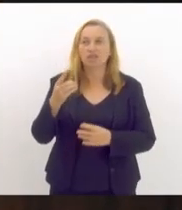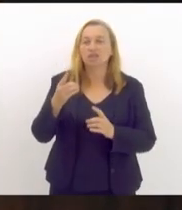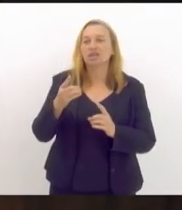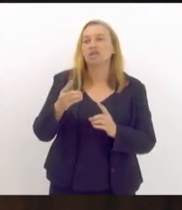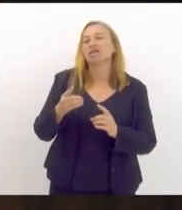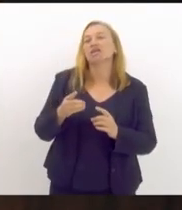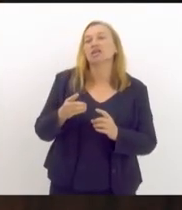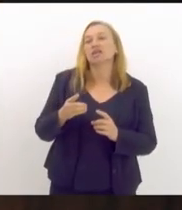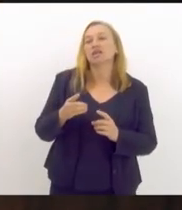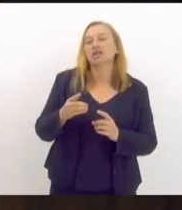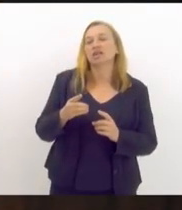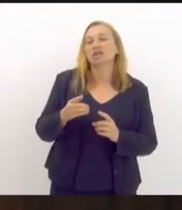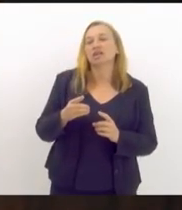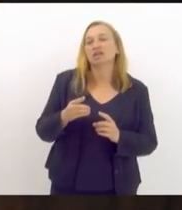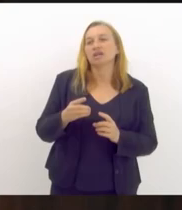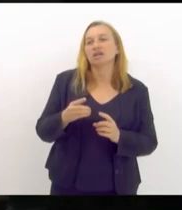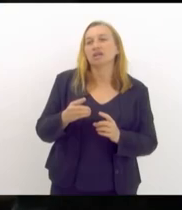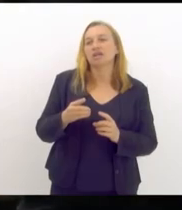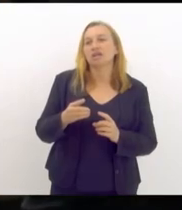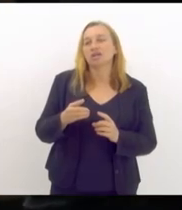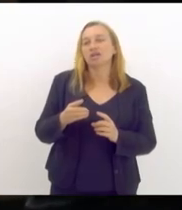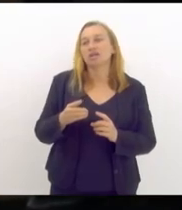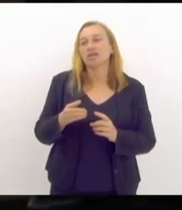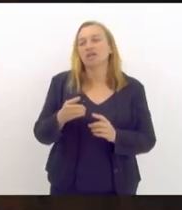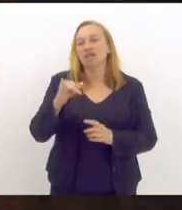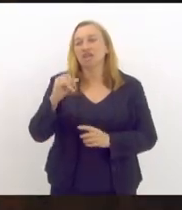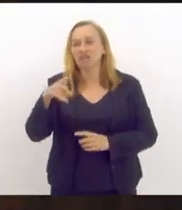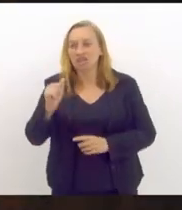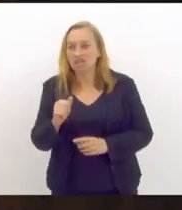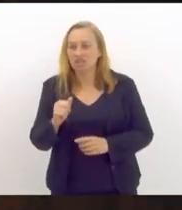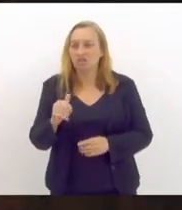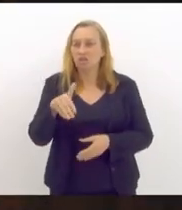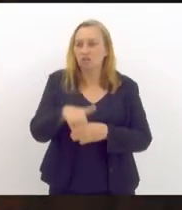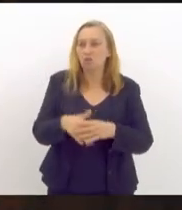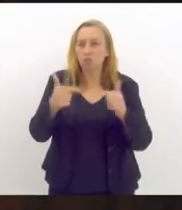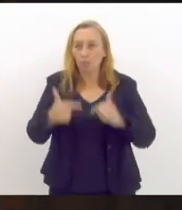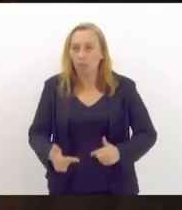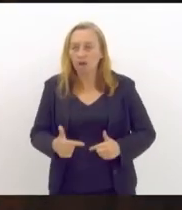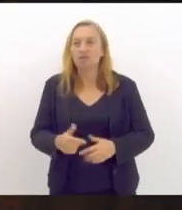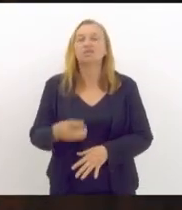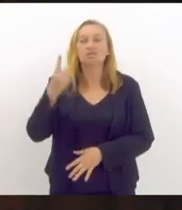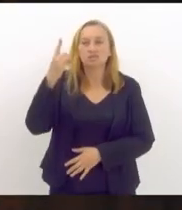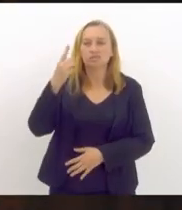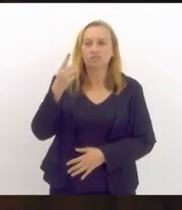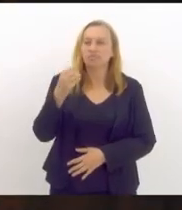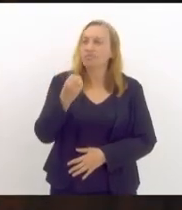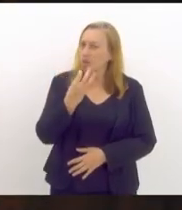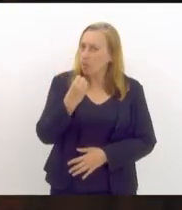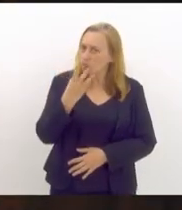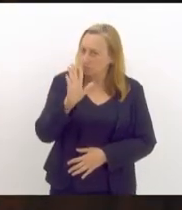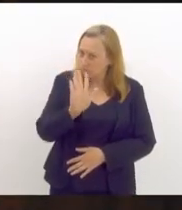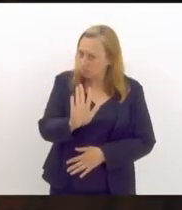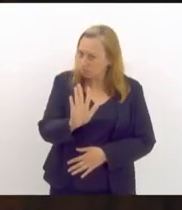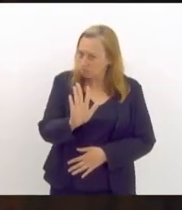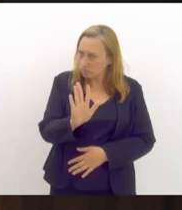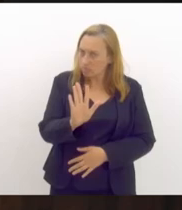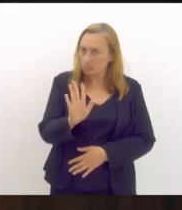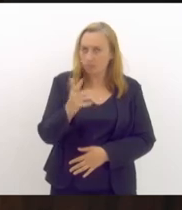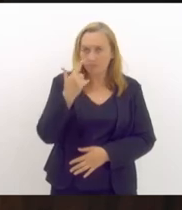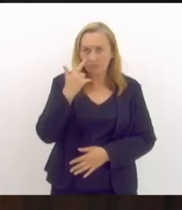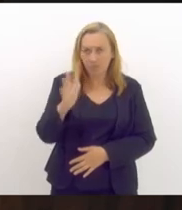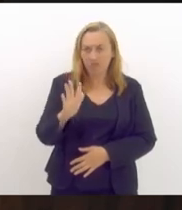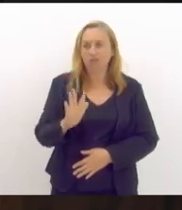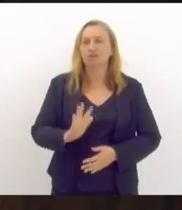Volto ao contrário Deputado Daniel liberou abstenção seria bom vamos fazer o seguinte